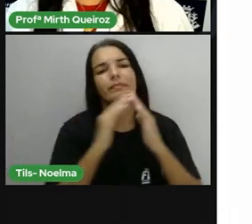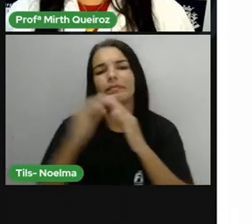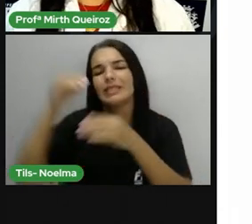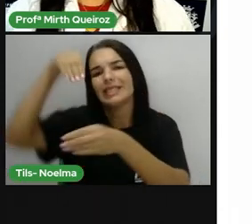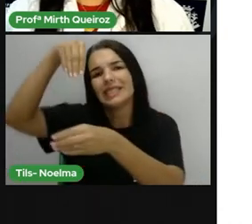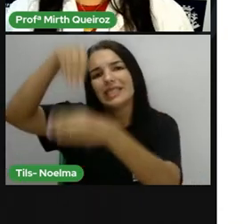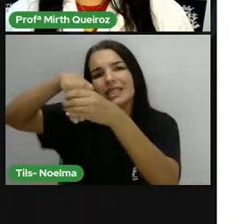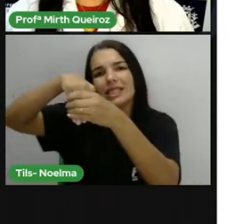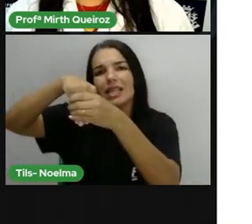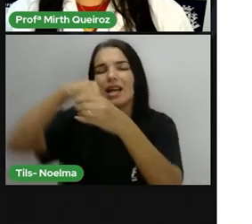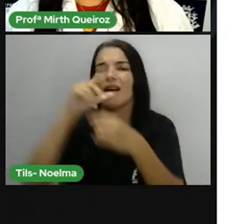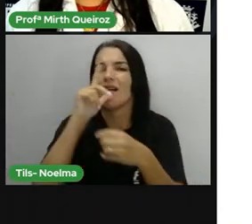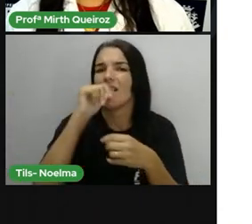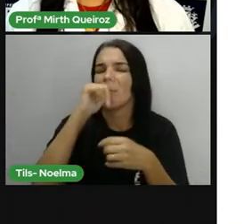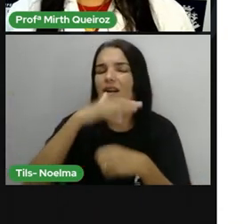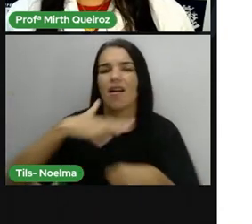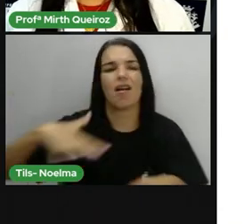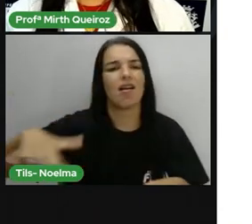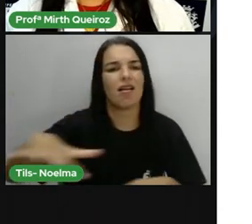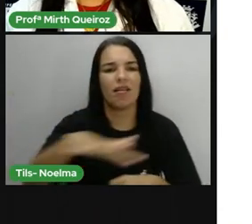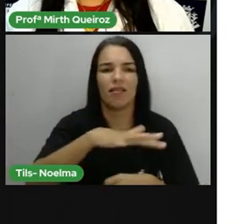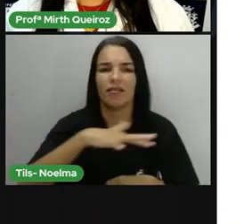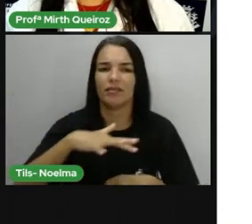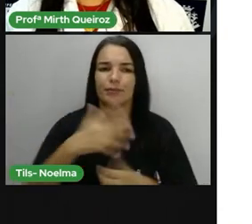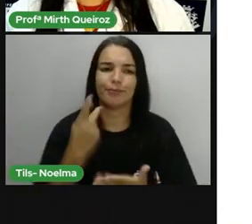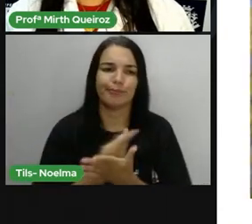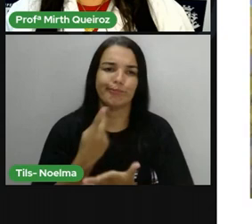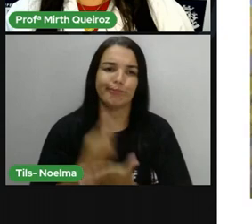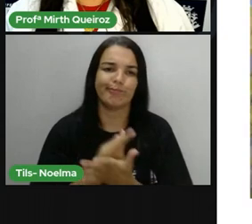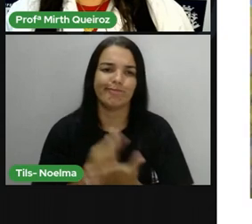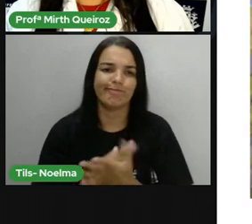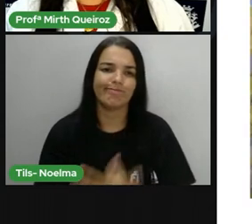dentro da Lagoa Subaé.